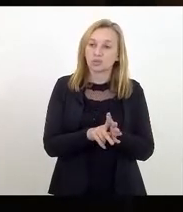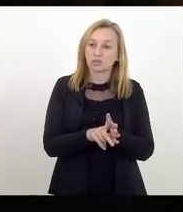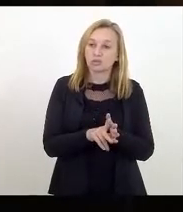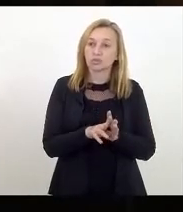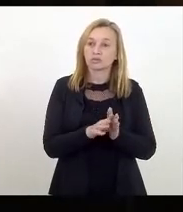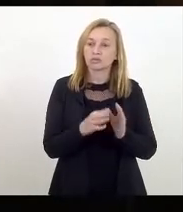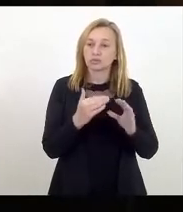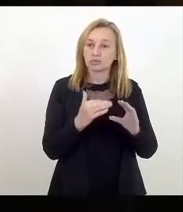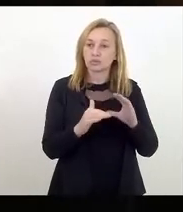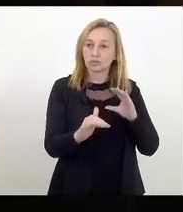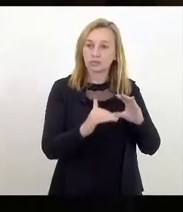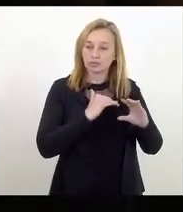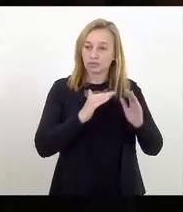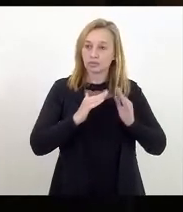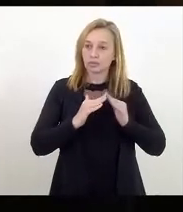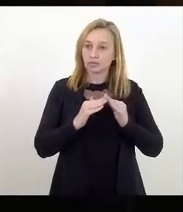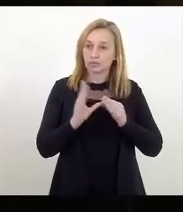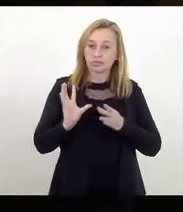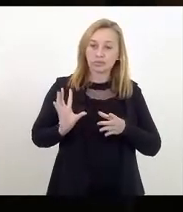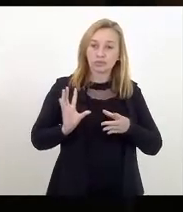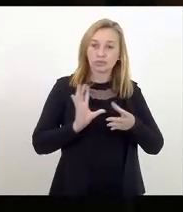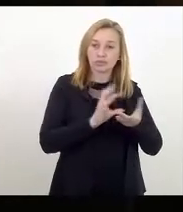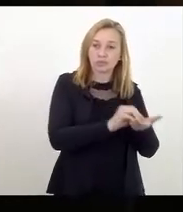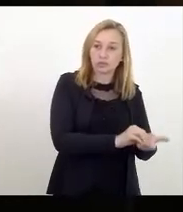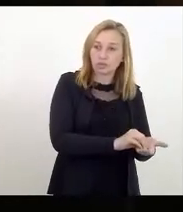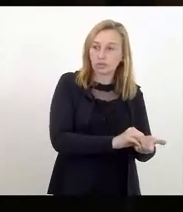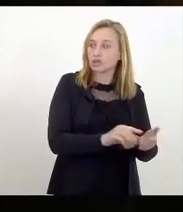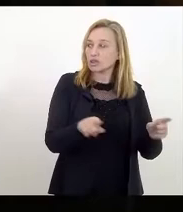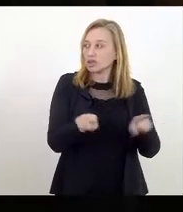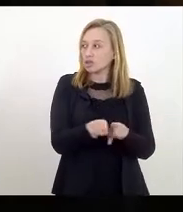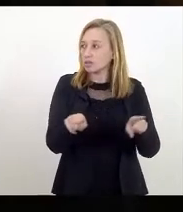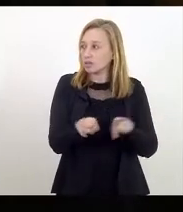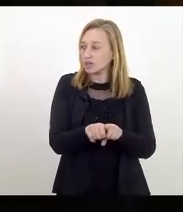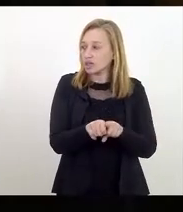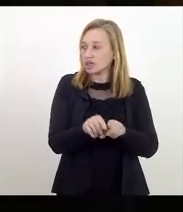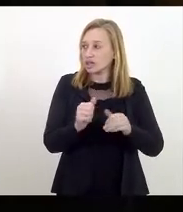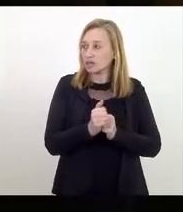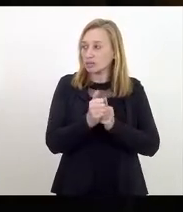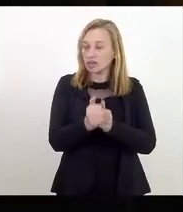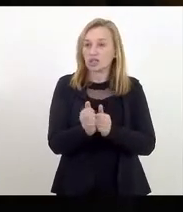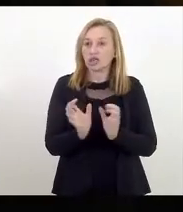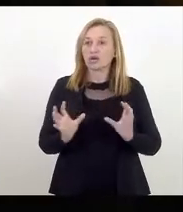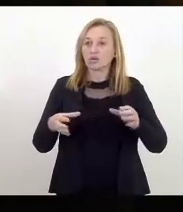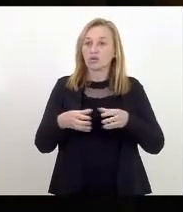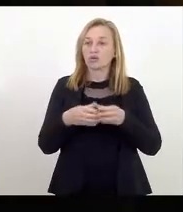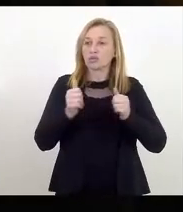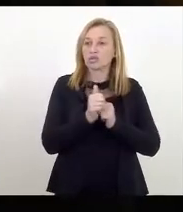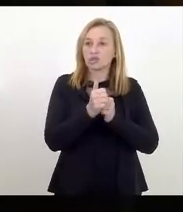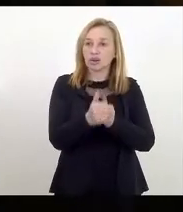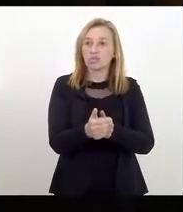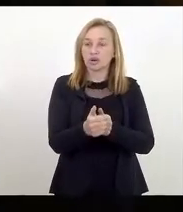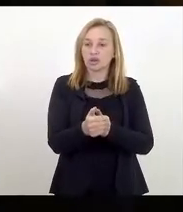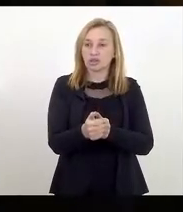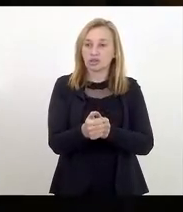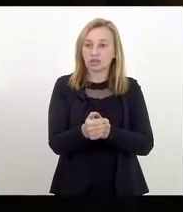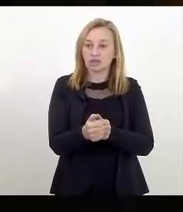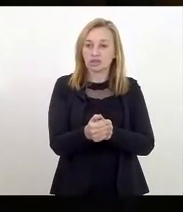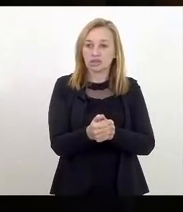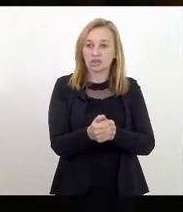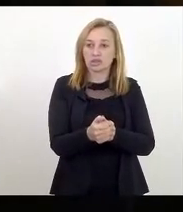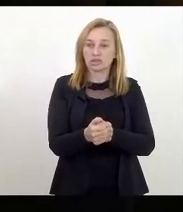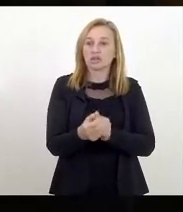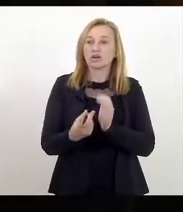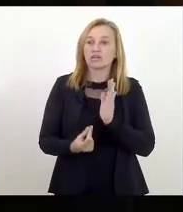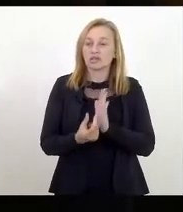esta Casa, foi inserido em ofício também encaminhado à Comissão de Acompanhamento e Monitoramento Econômico e Financeiro do